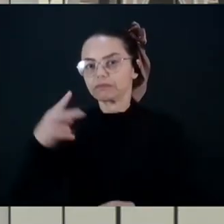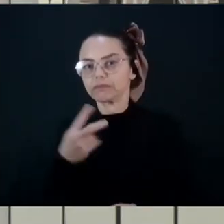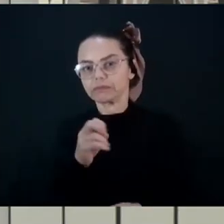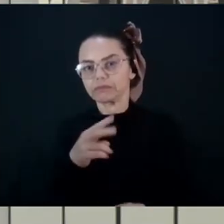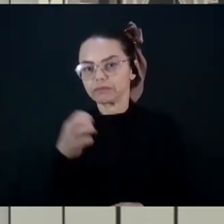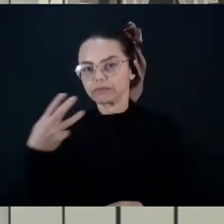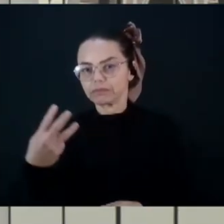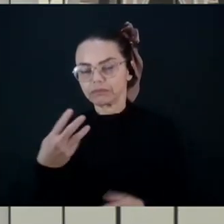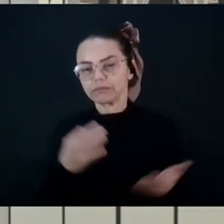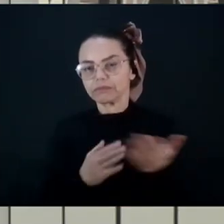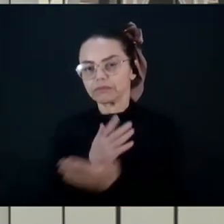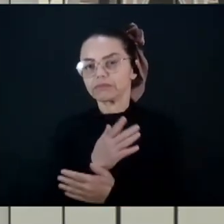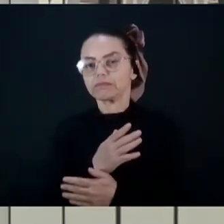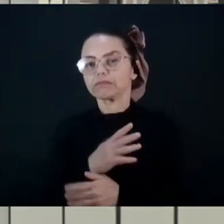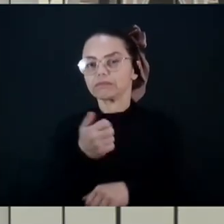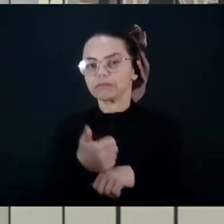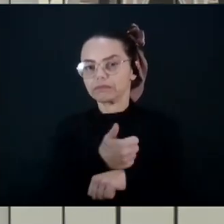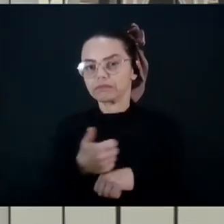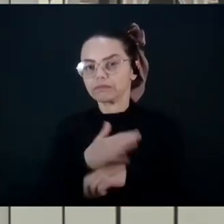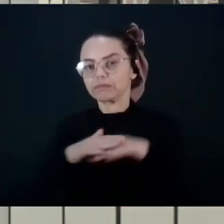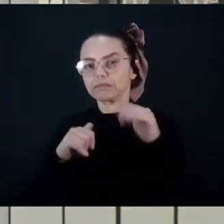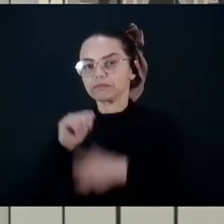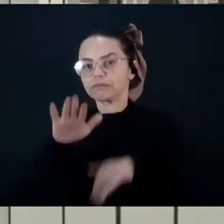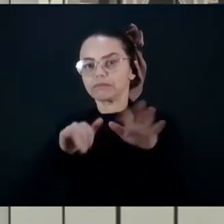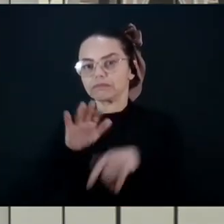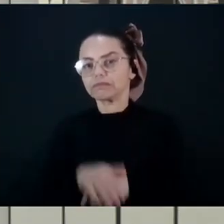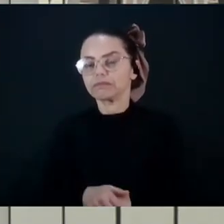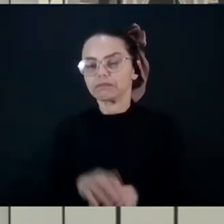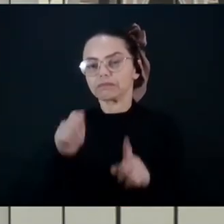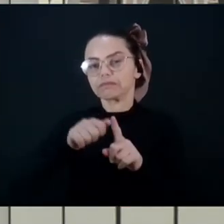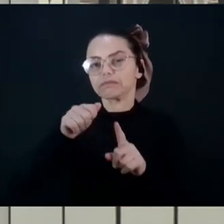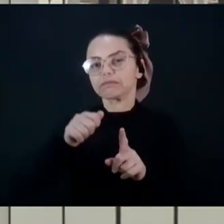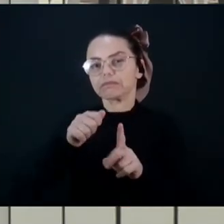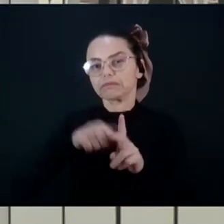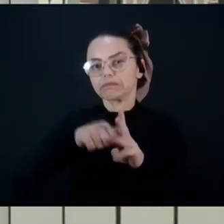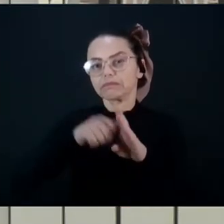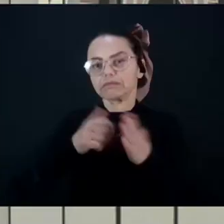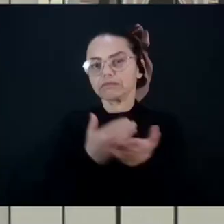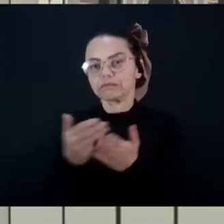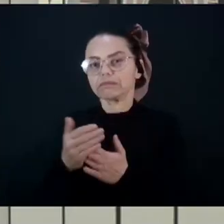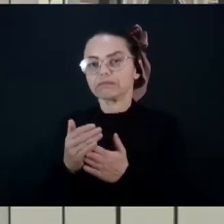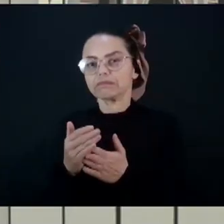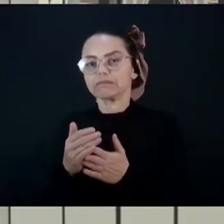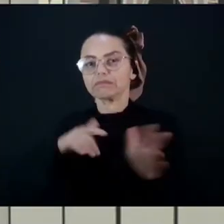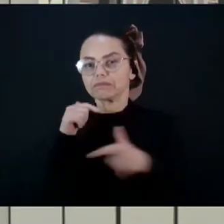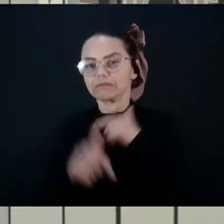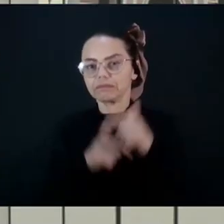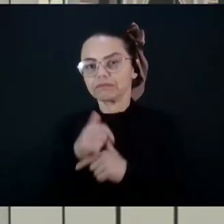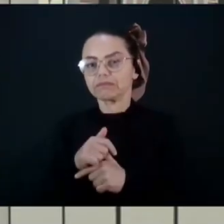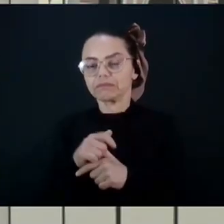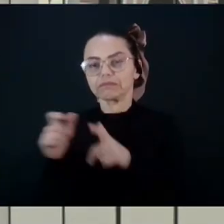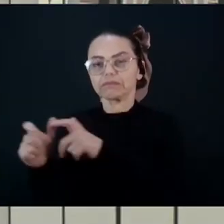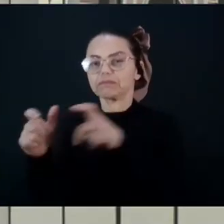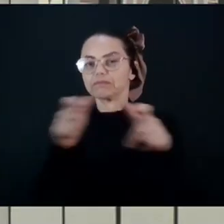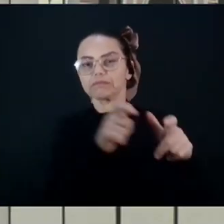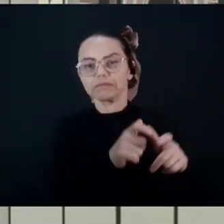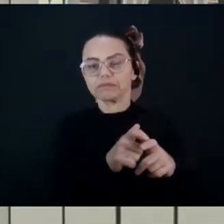Os profissionais foram convocados nos últimos meses e já começaram a atuar em diferentes áreas aqui da